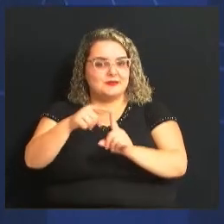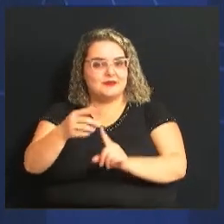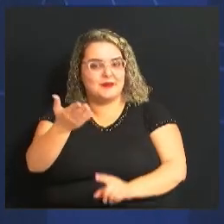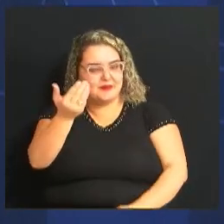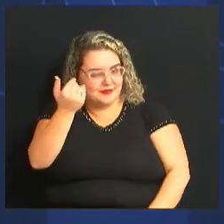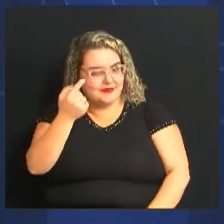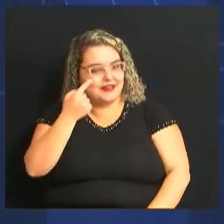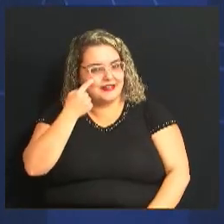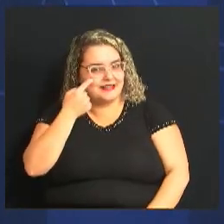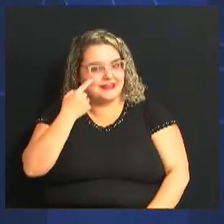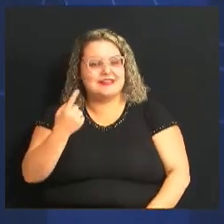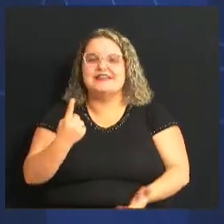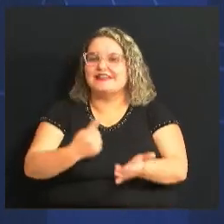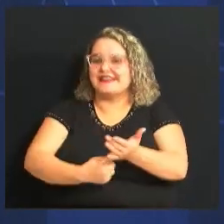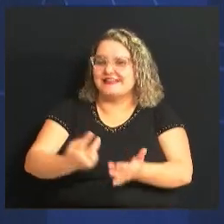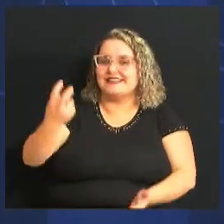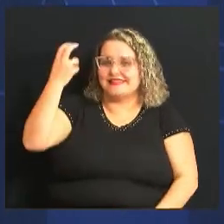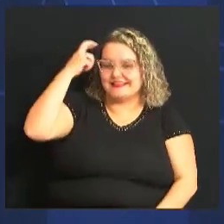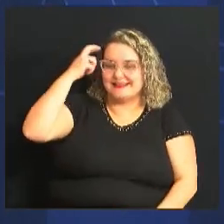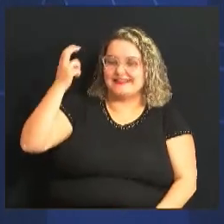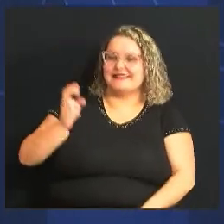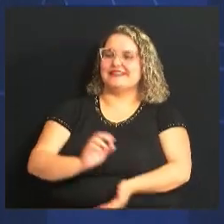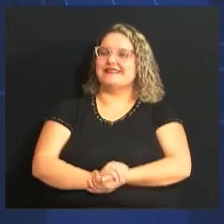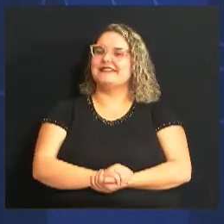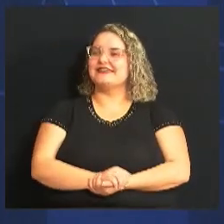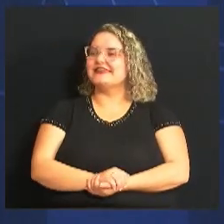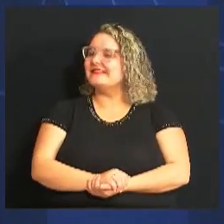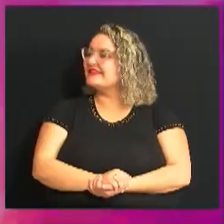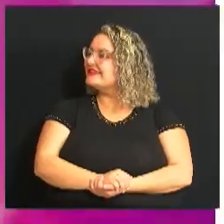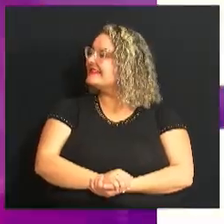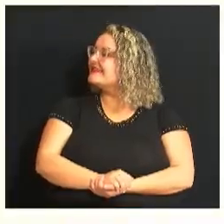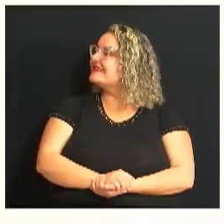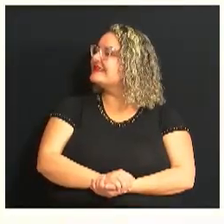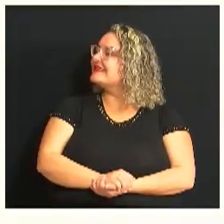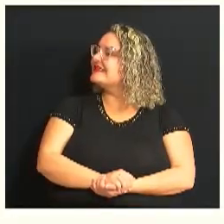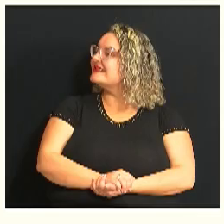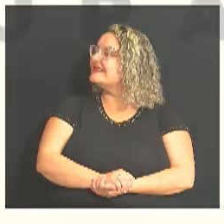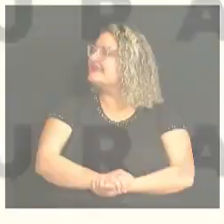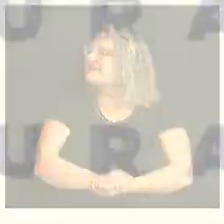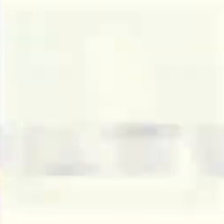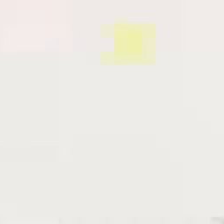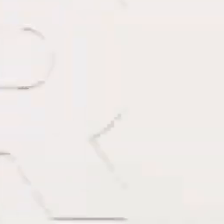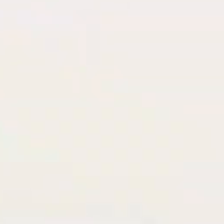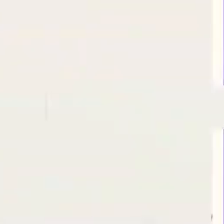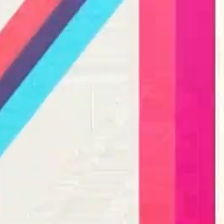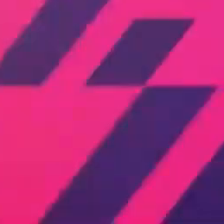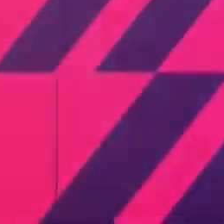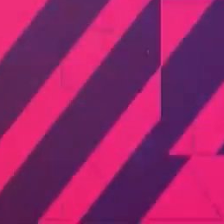chega mais na Agenda Cultural.